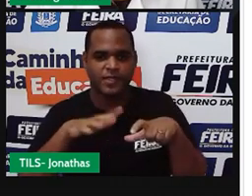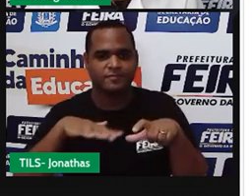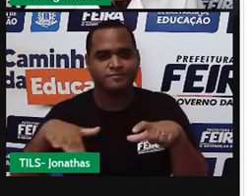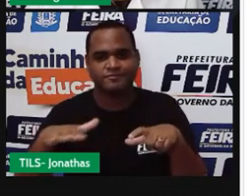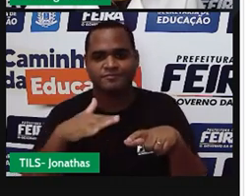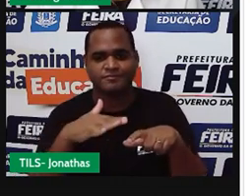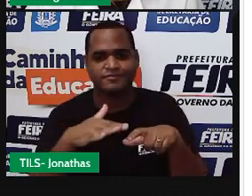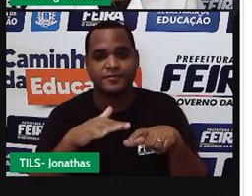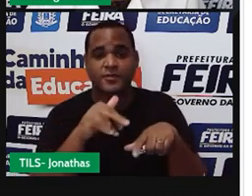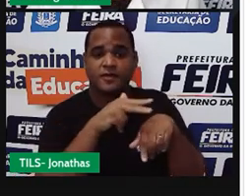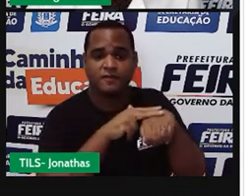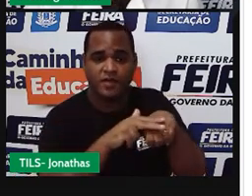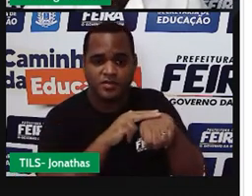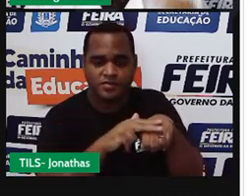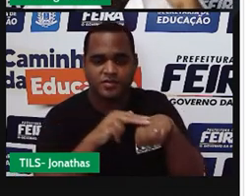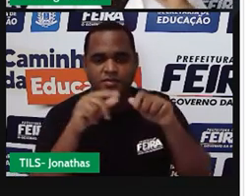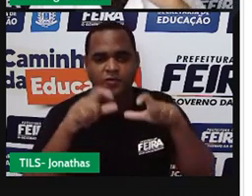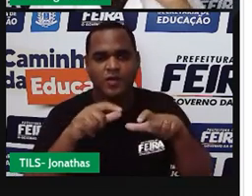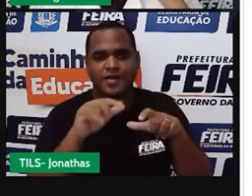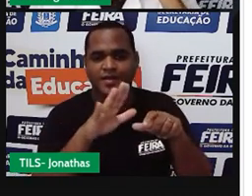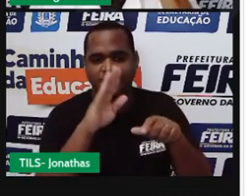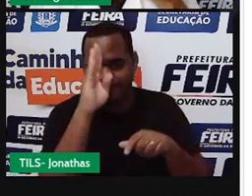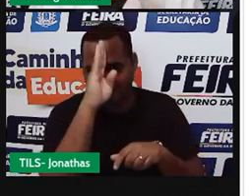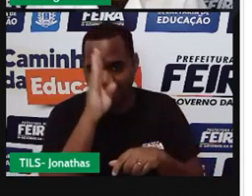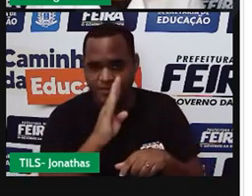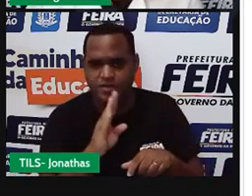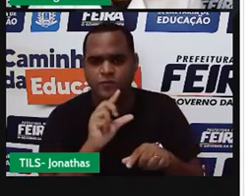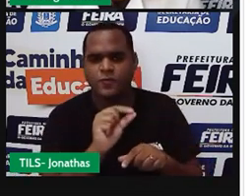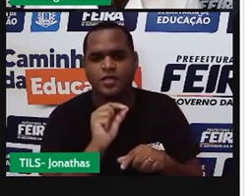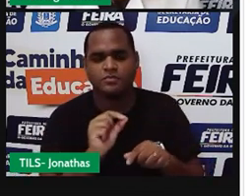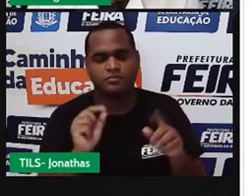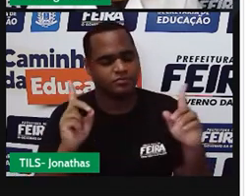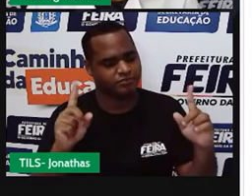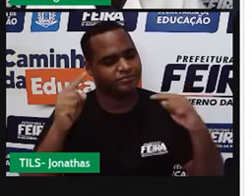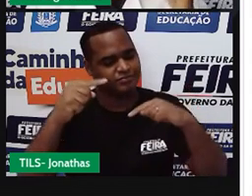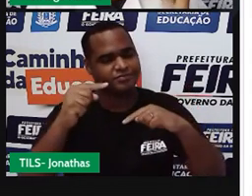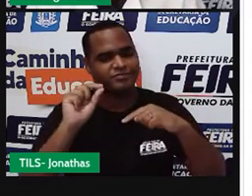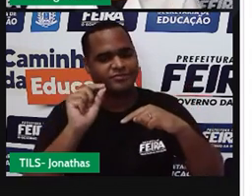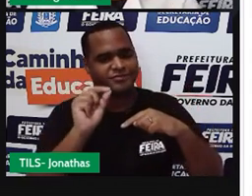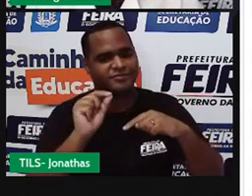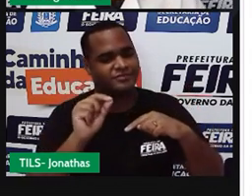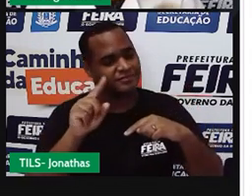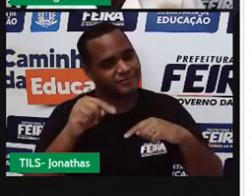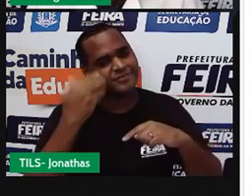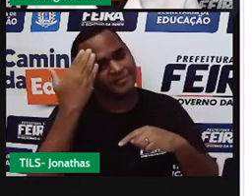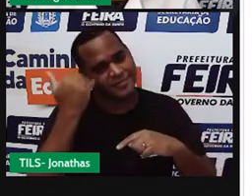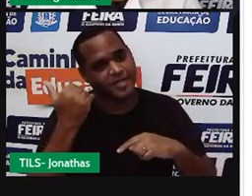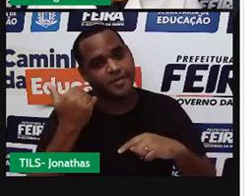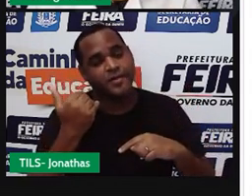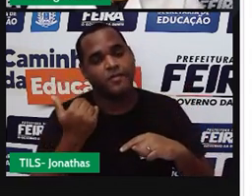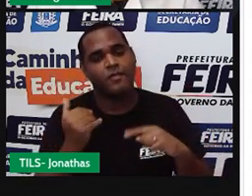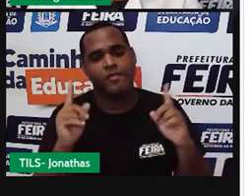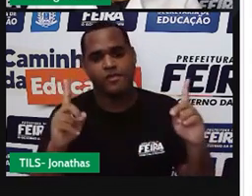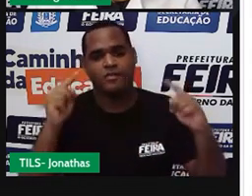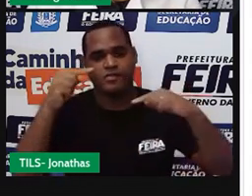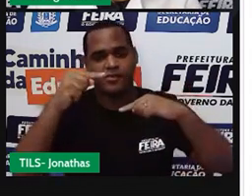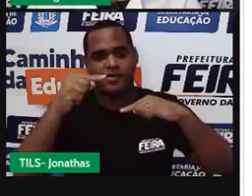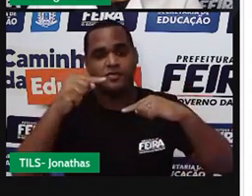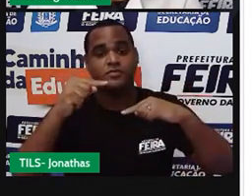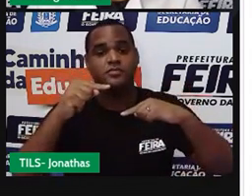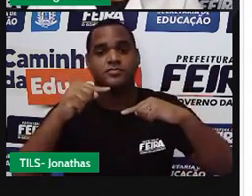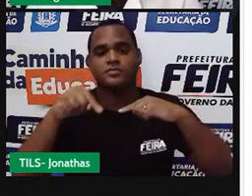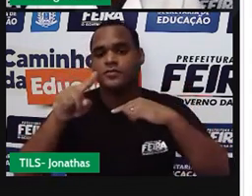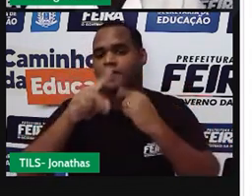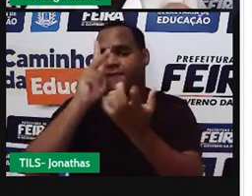a parte verde na bandeira do Brasil é um retângulo tá então qual é a área dessa parte verde da